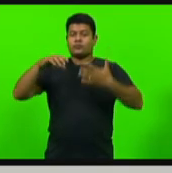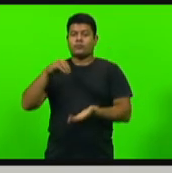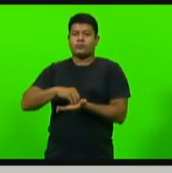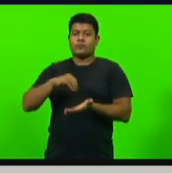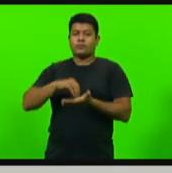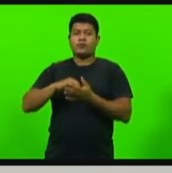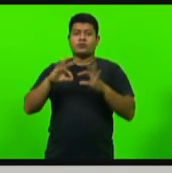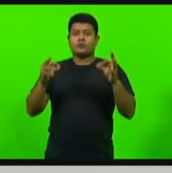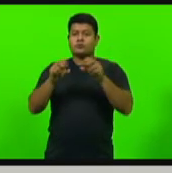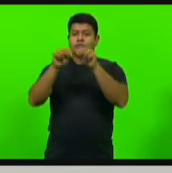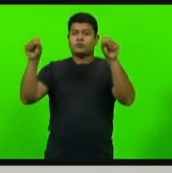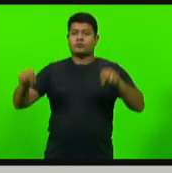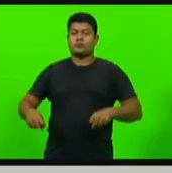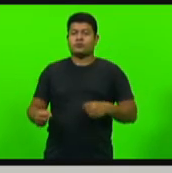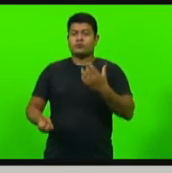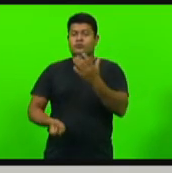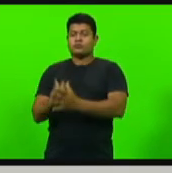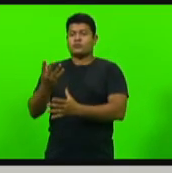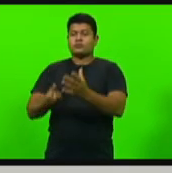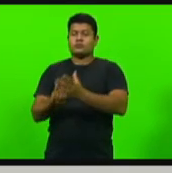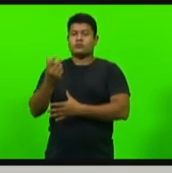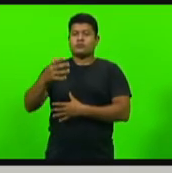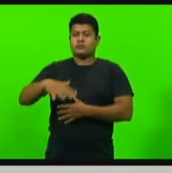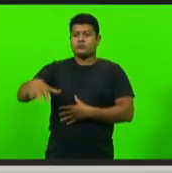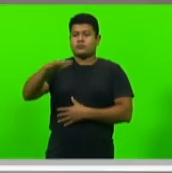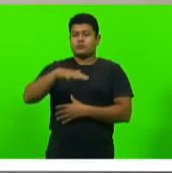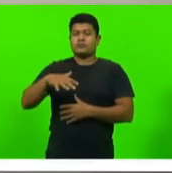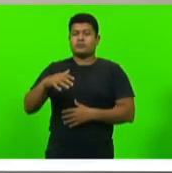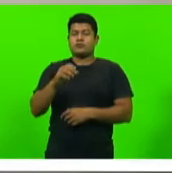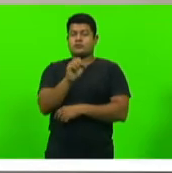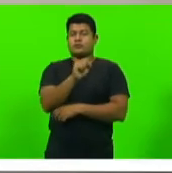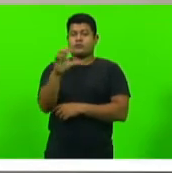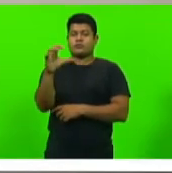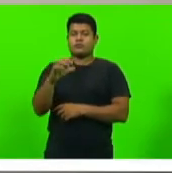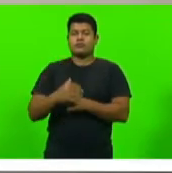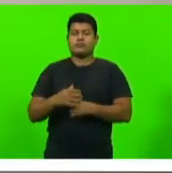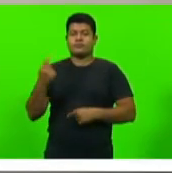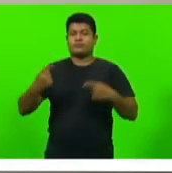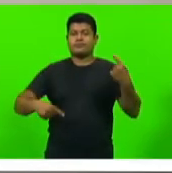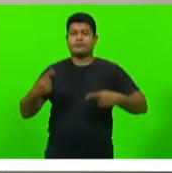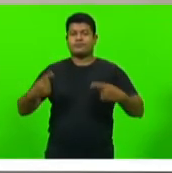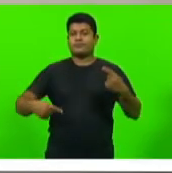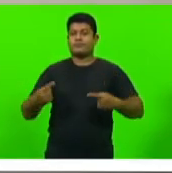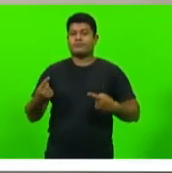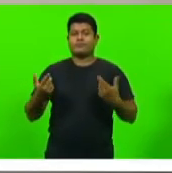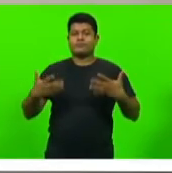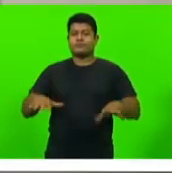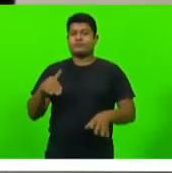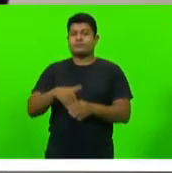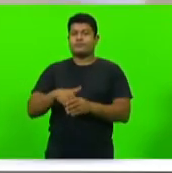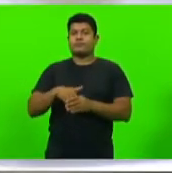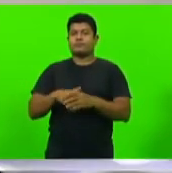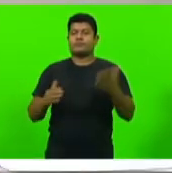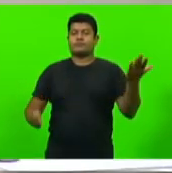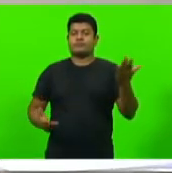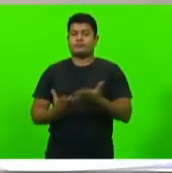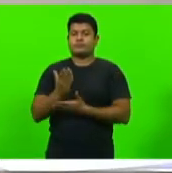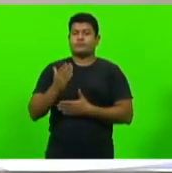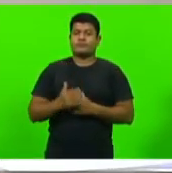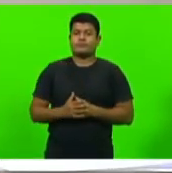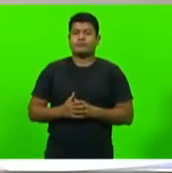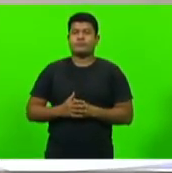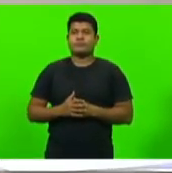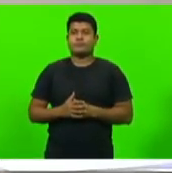sistema produtivo agropecuário catarinense. Em discussão, em votação, aprovado.